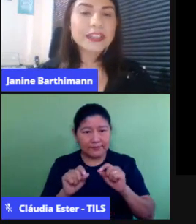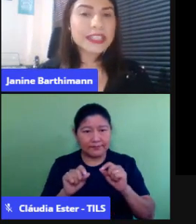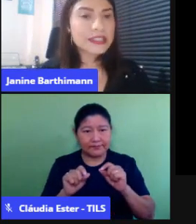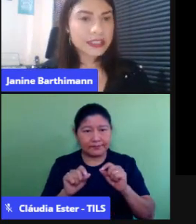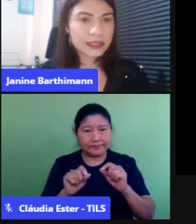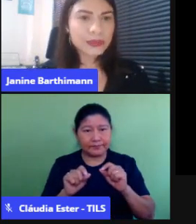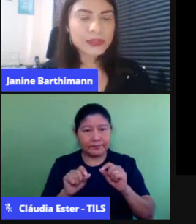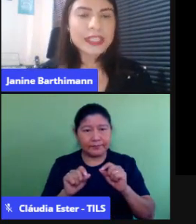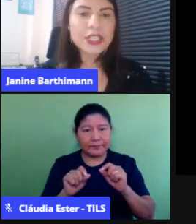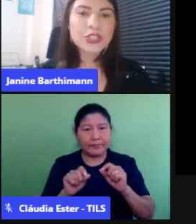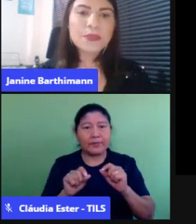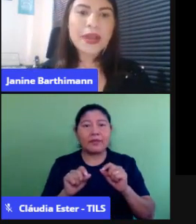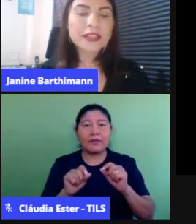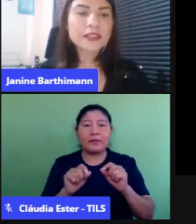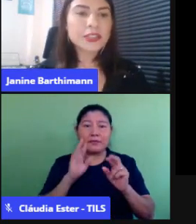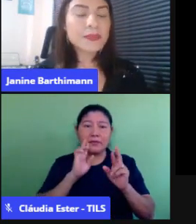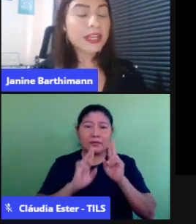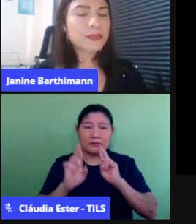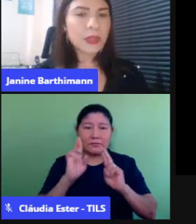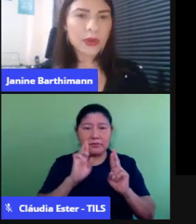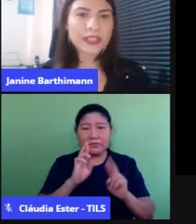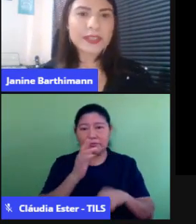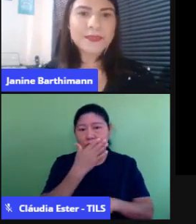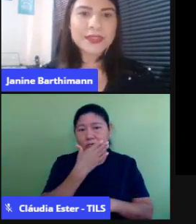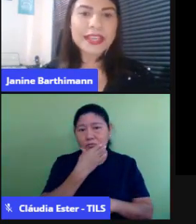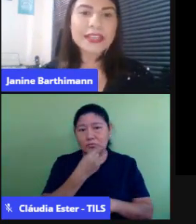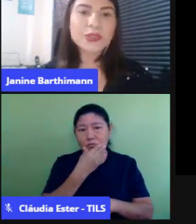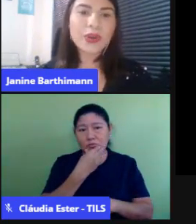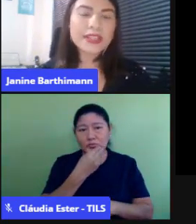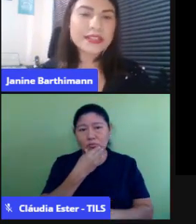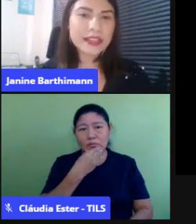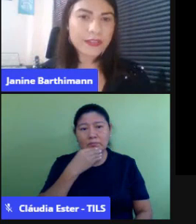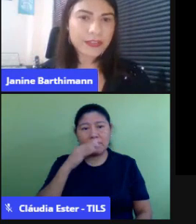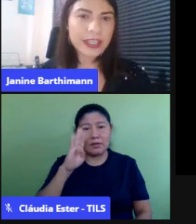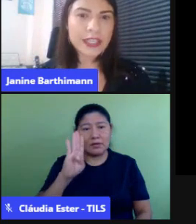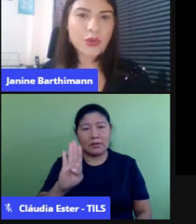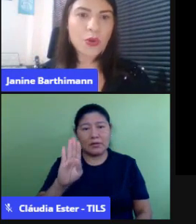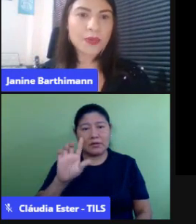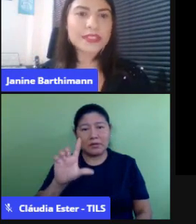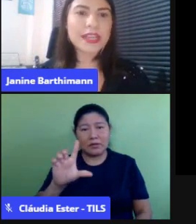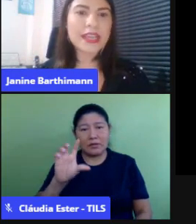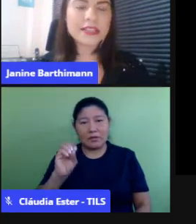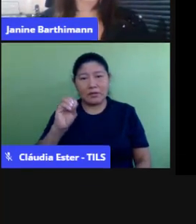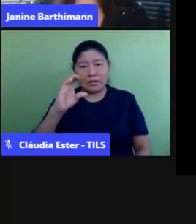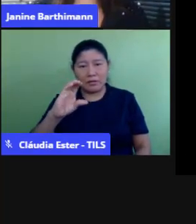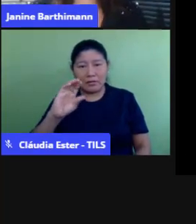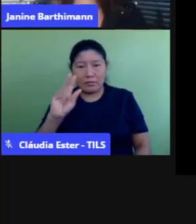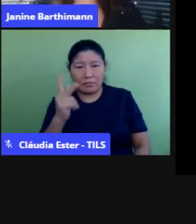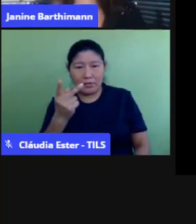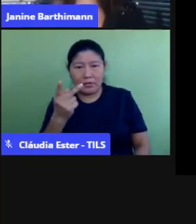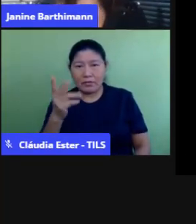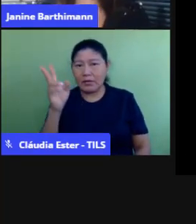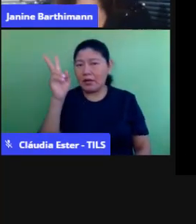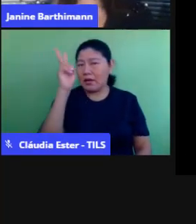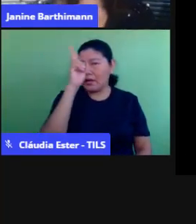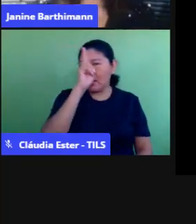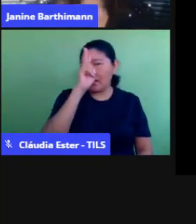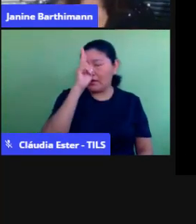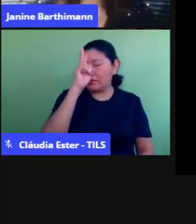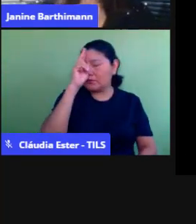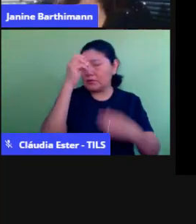a definição de Mark Bloch, que a história se define como a ciência dos homens no